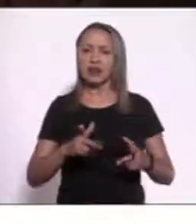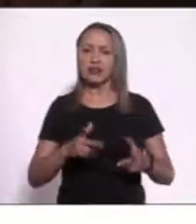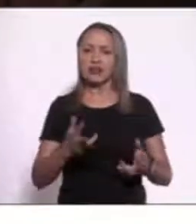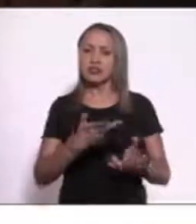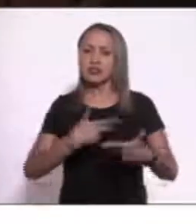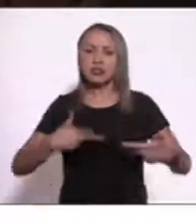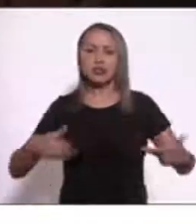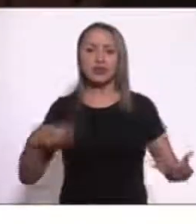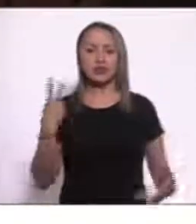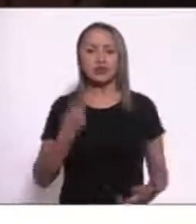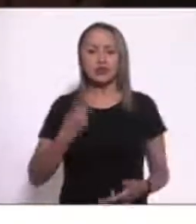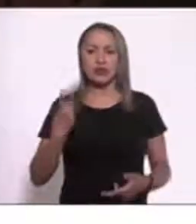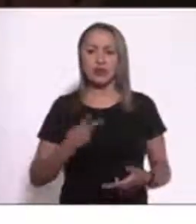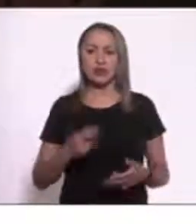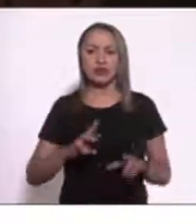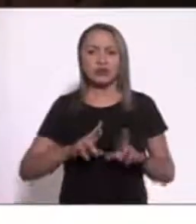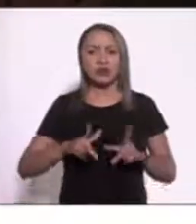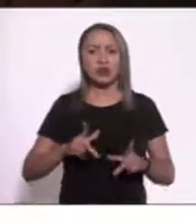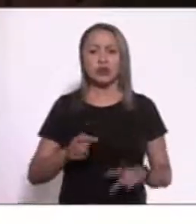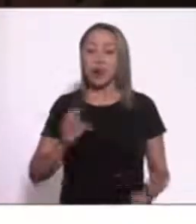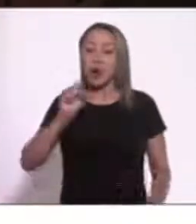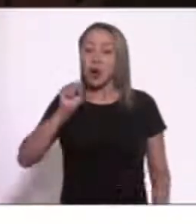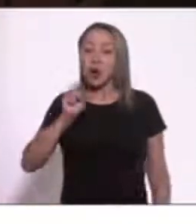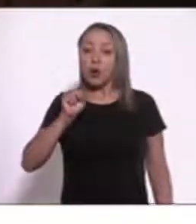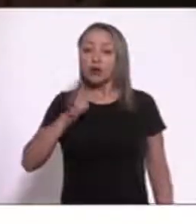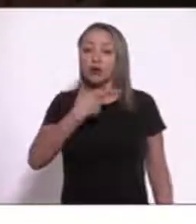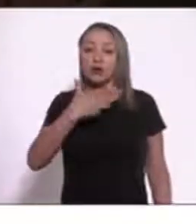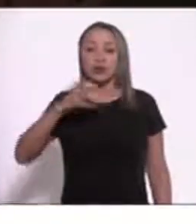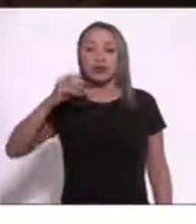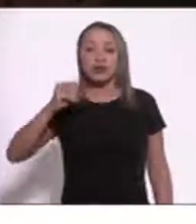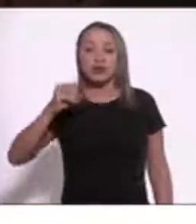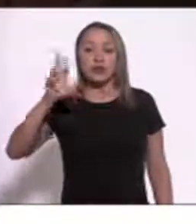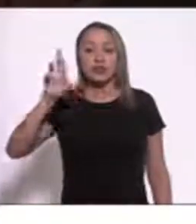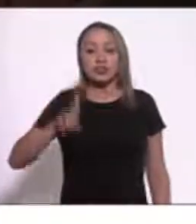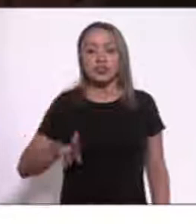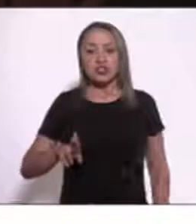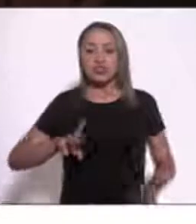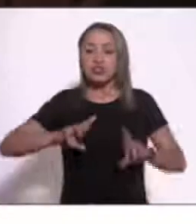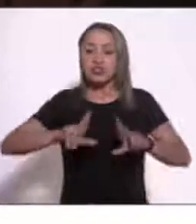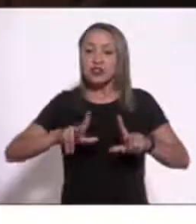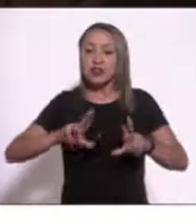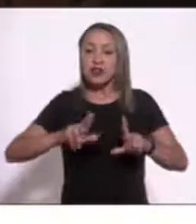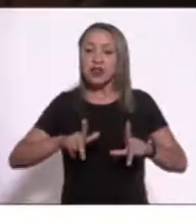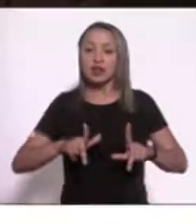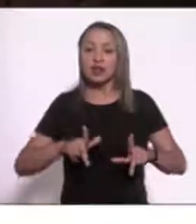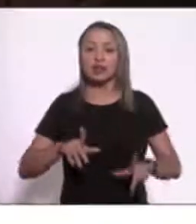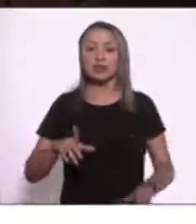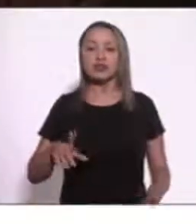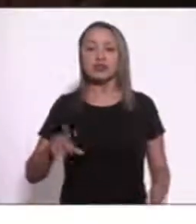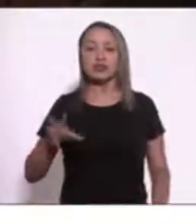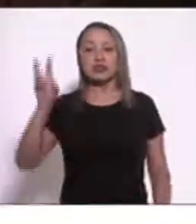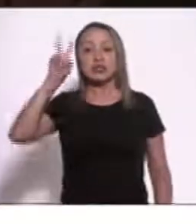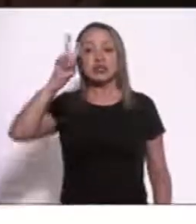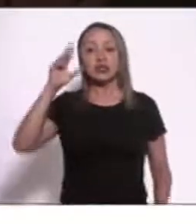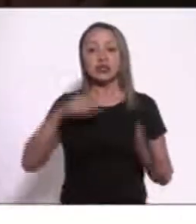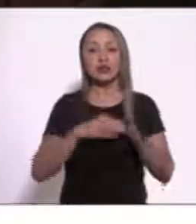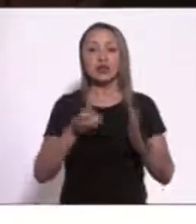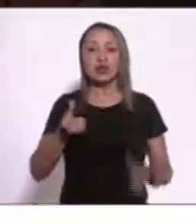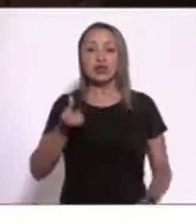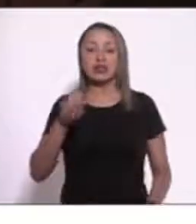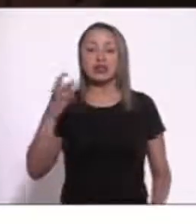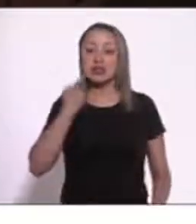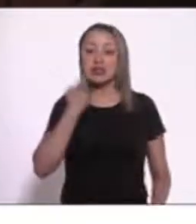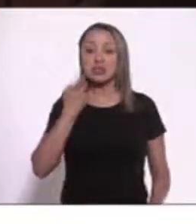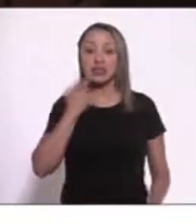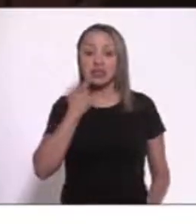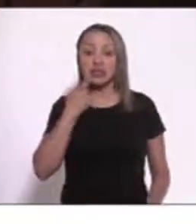tão acentuada? São R$ 8,20 de diferença entre dia de semana e sábados, domingos e feriados,